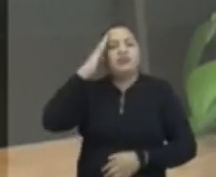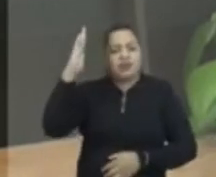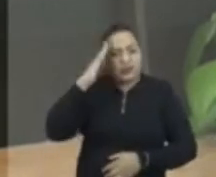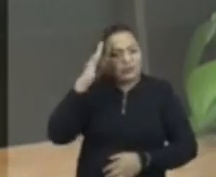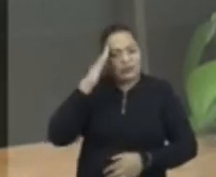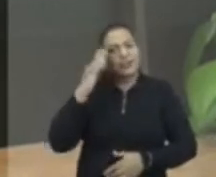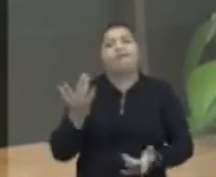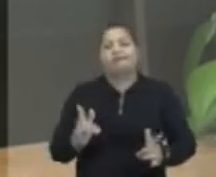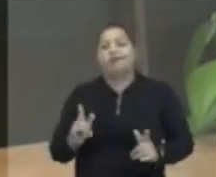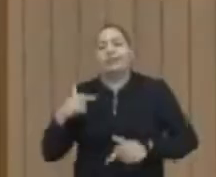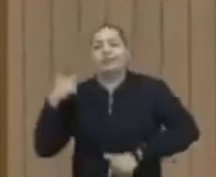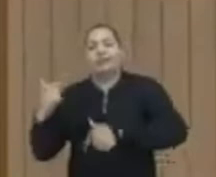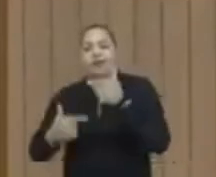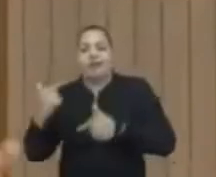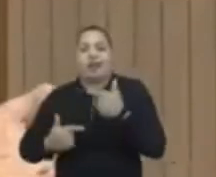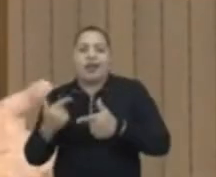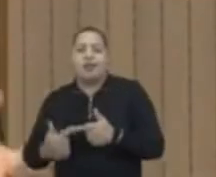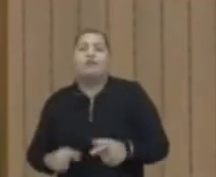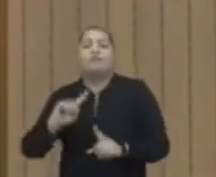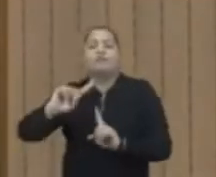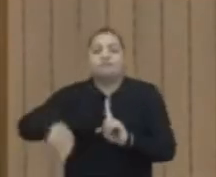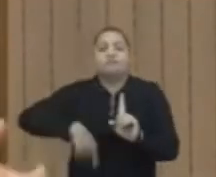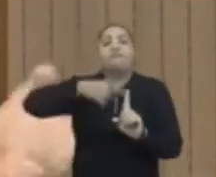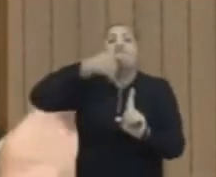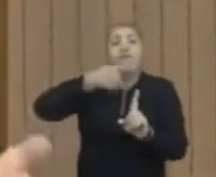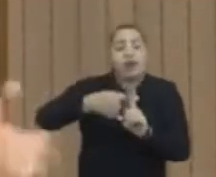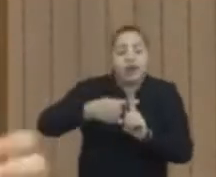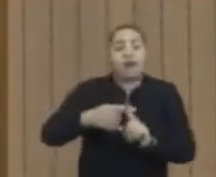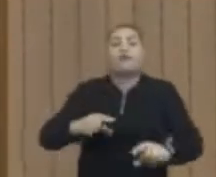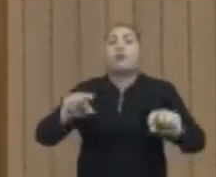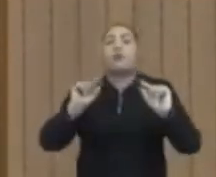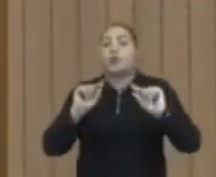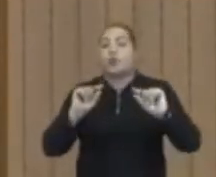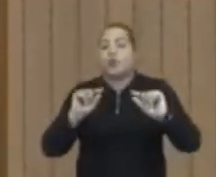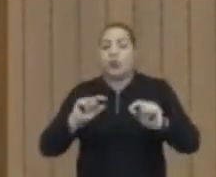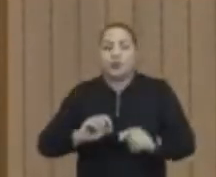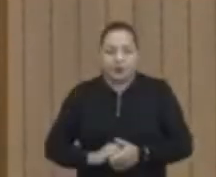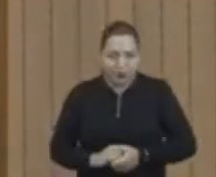trabalho que tinha que fazer normalmente, que o trabalho não para, e mais conduzir, né, de uma forma